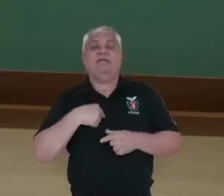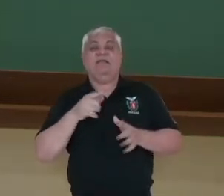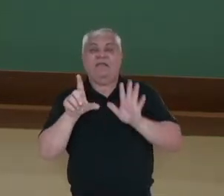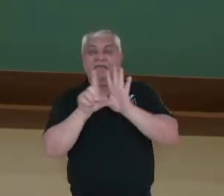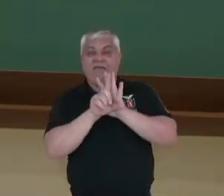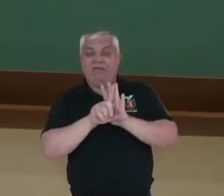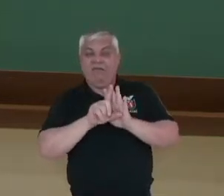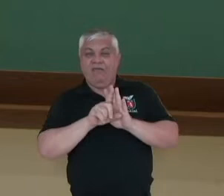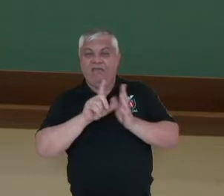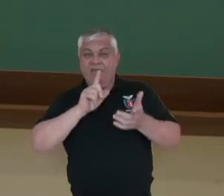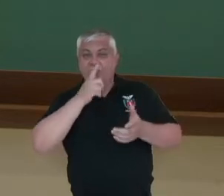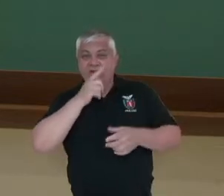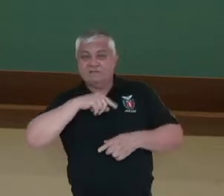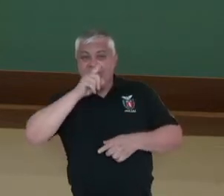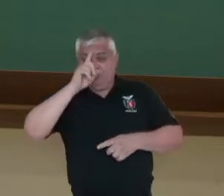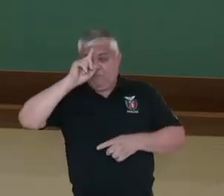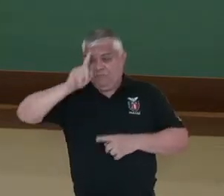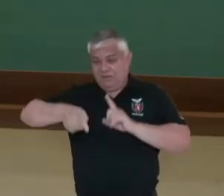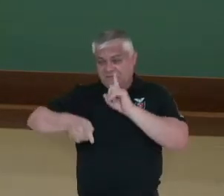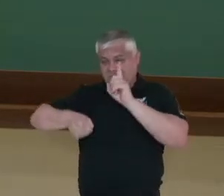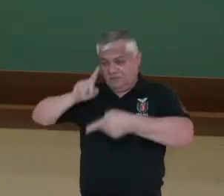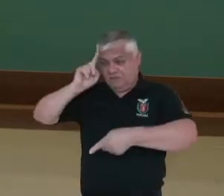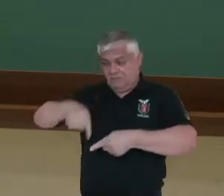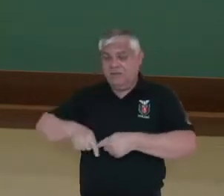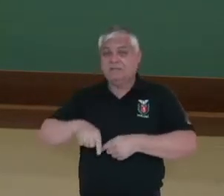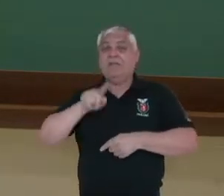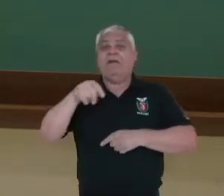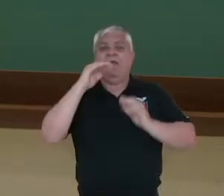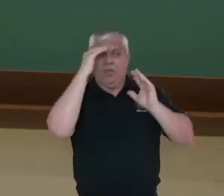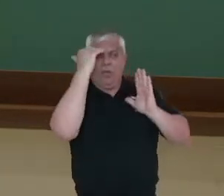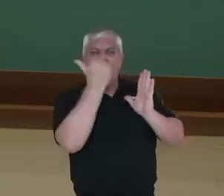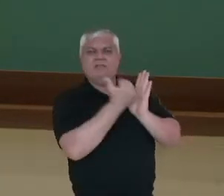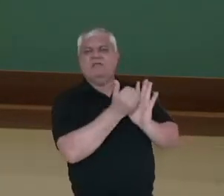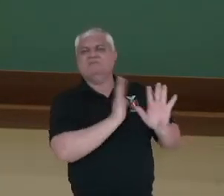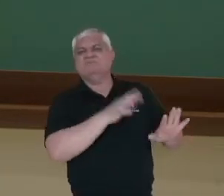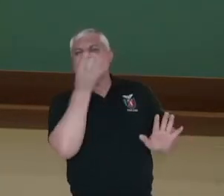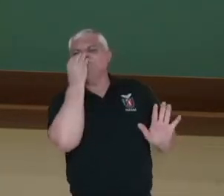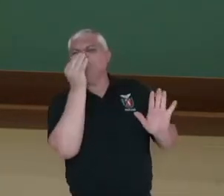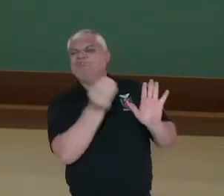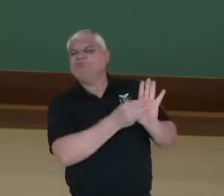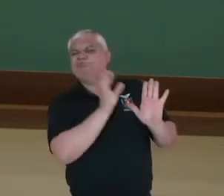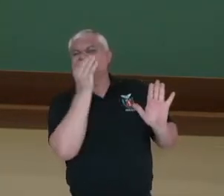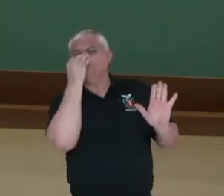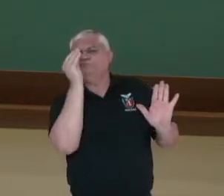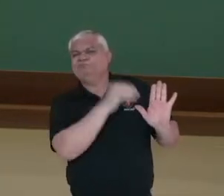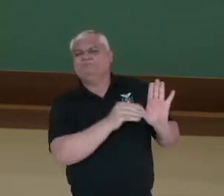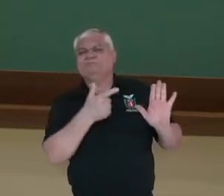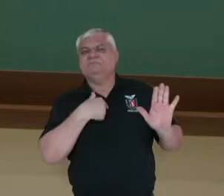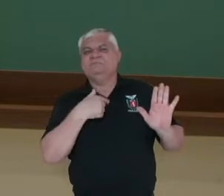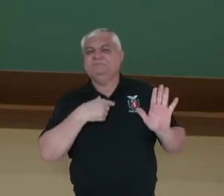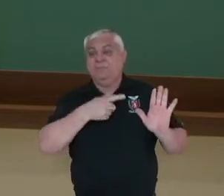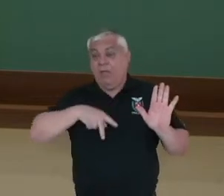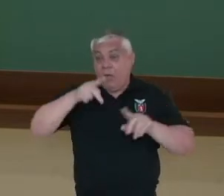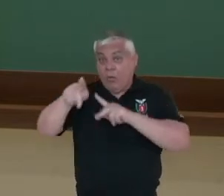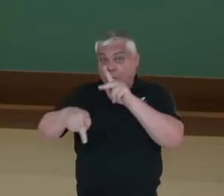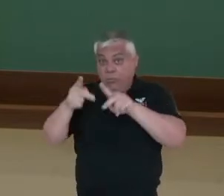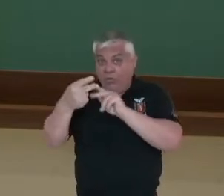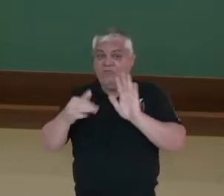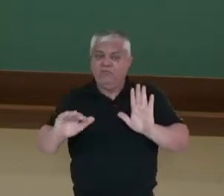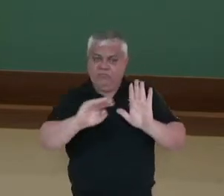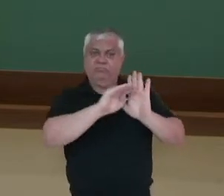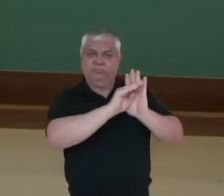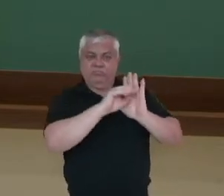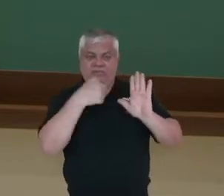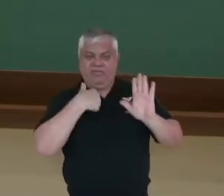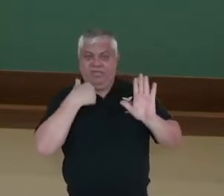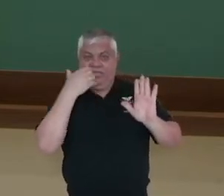lei. Aquele que manda nem sempre obedece aquilo que ele mesmo propõe, tá? Então as leis não